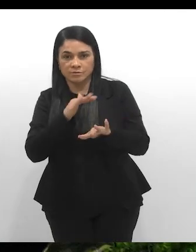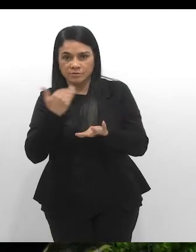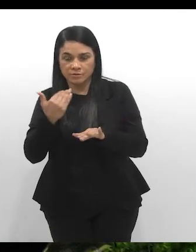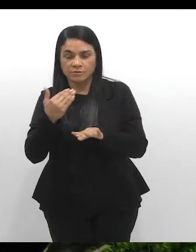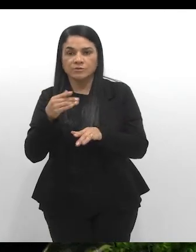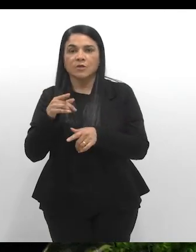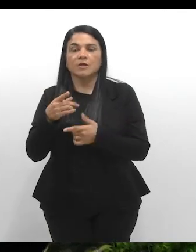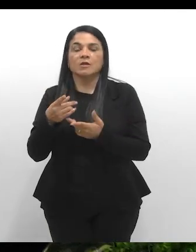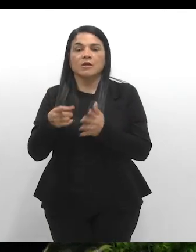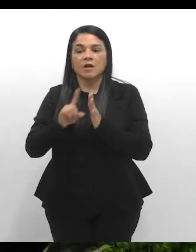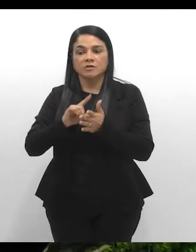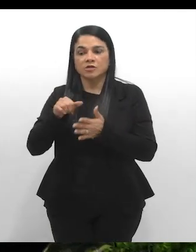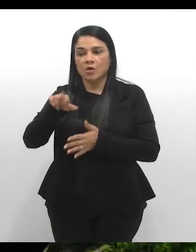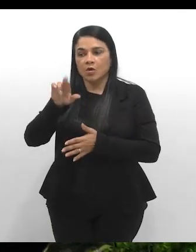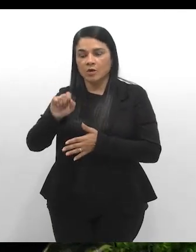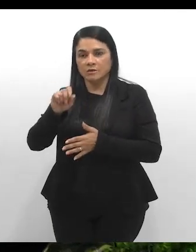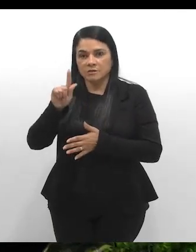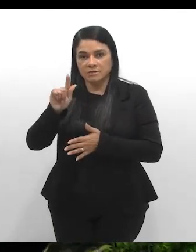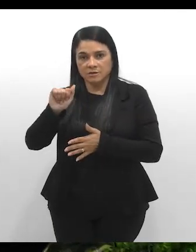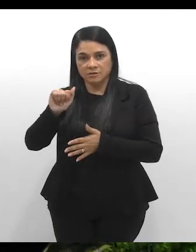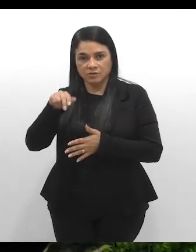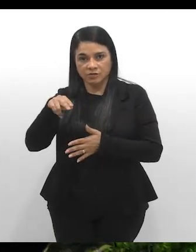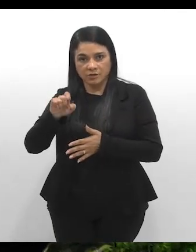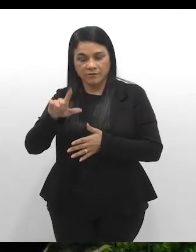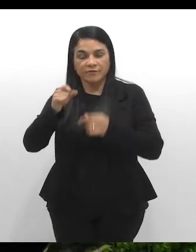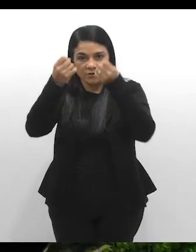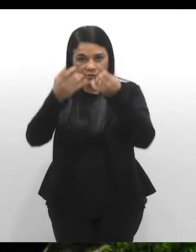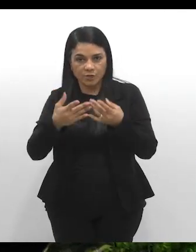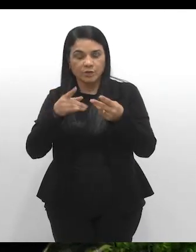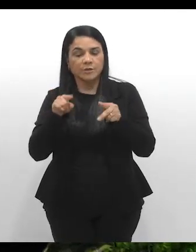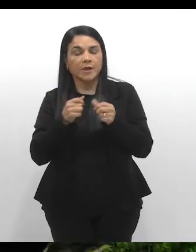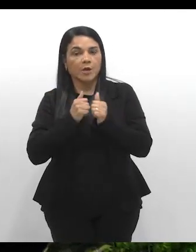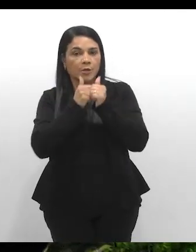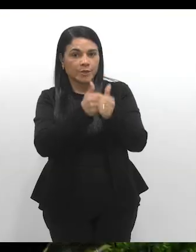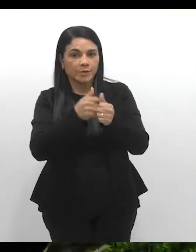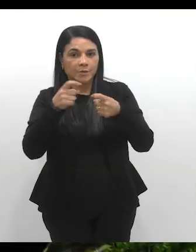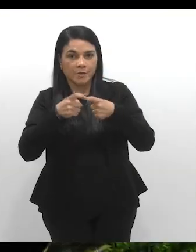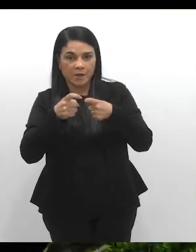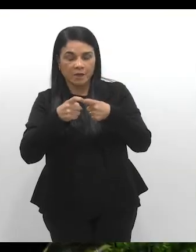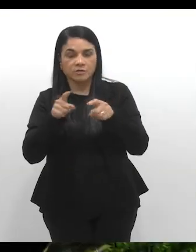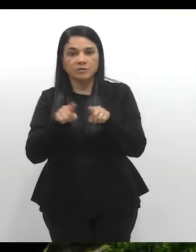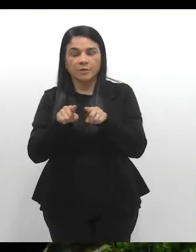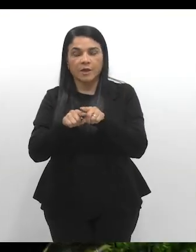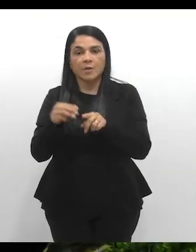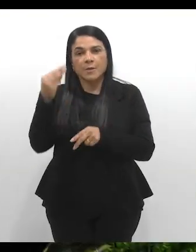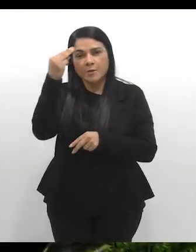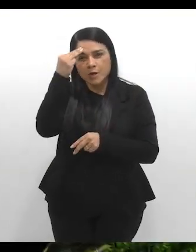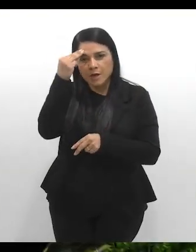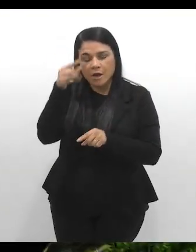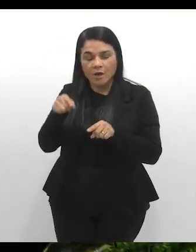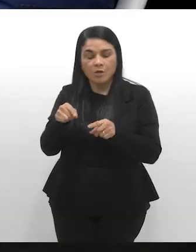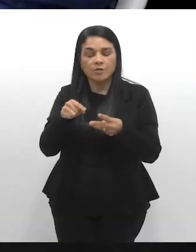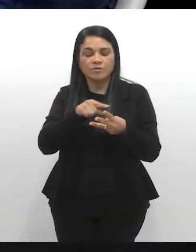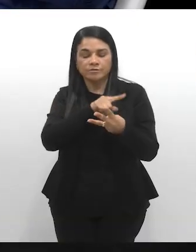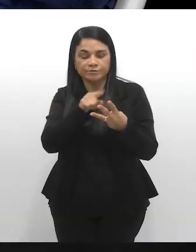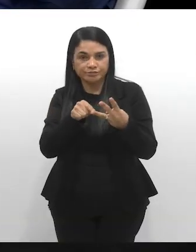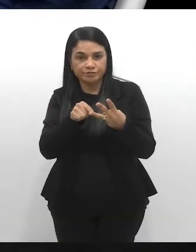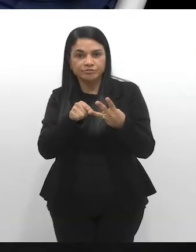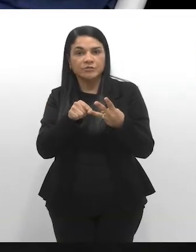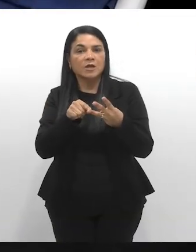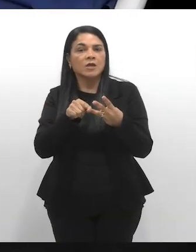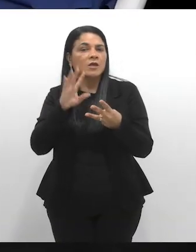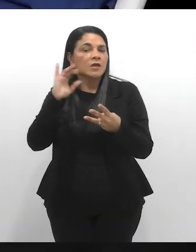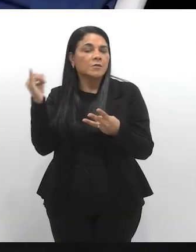pela Rosângela, a questão do acompanhamento médico, a questão de um memorial. Qual é a importância dessa